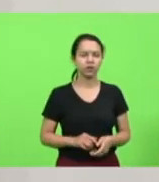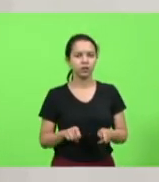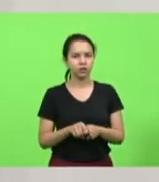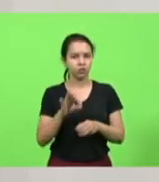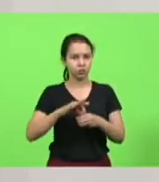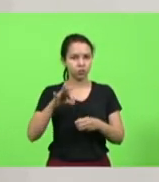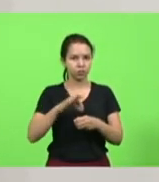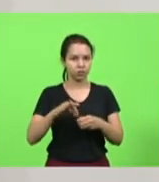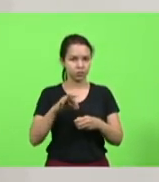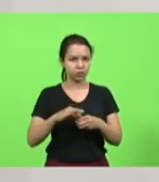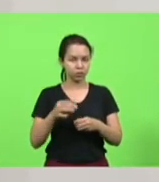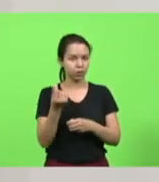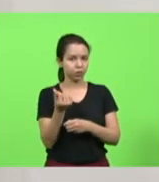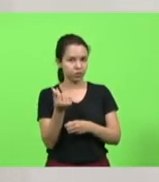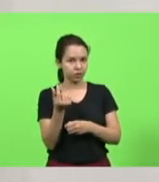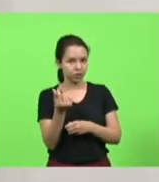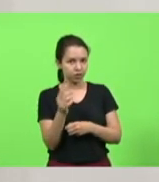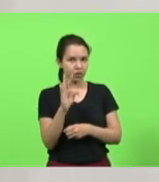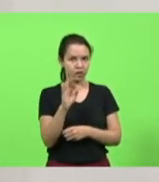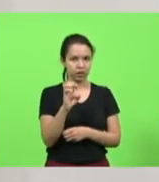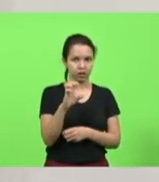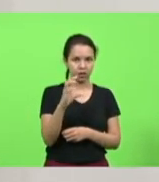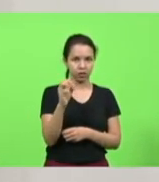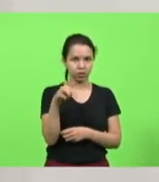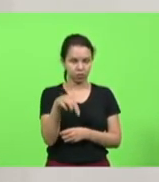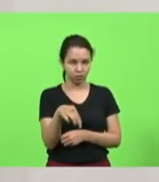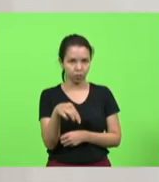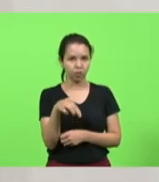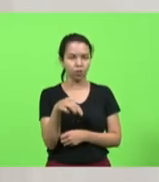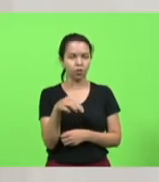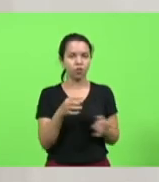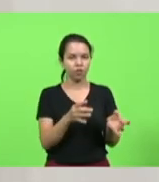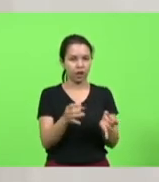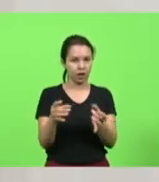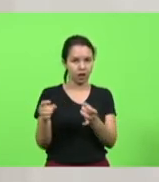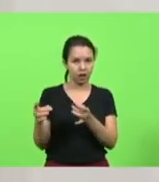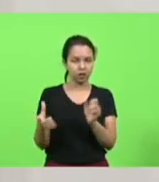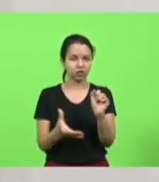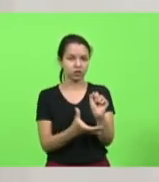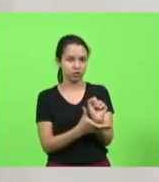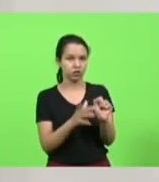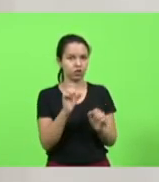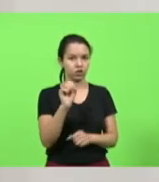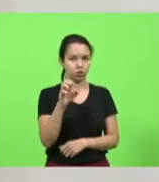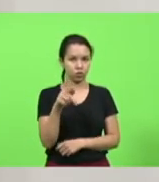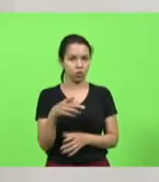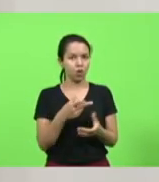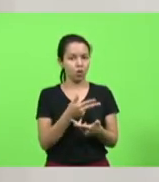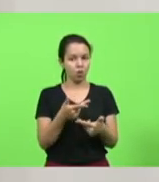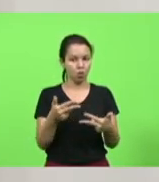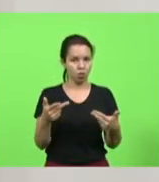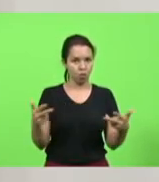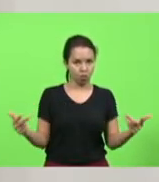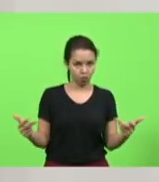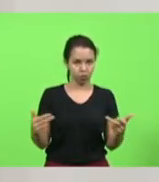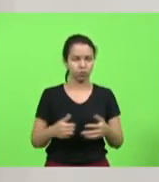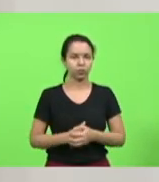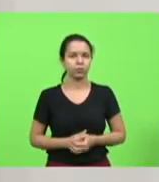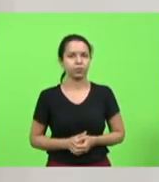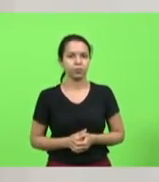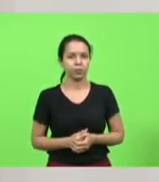financeiras, telecoms, varejos, seguradoras e diversos prestadores de serviço.